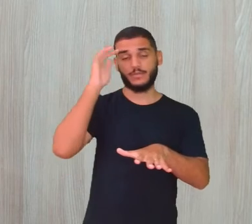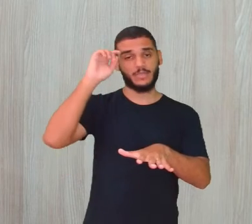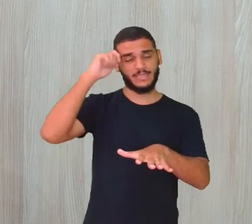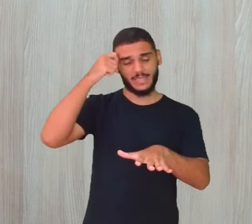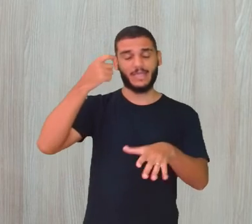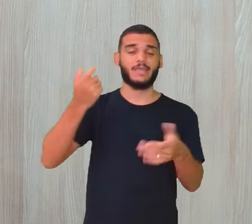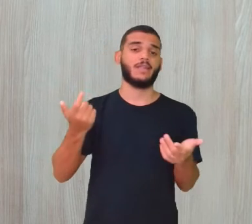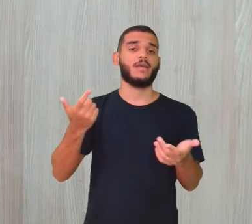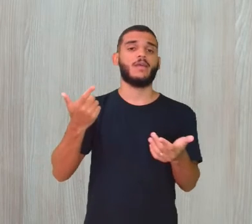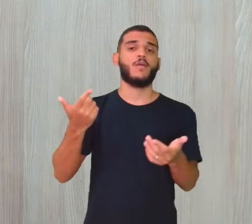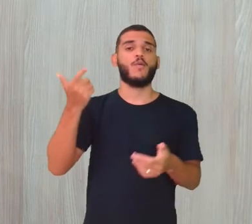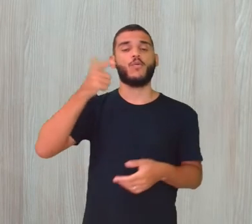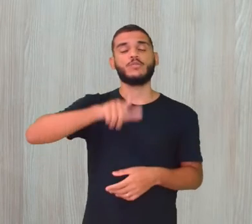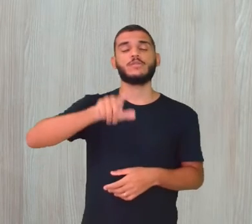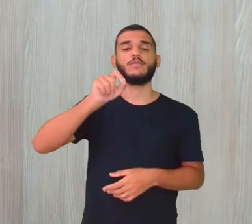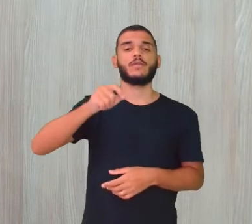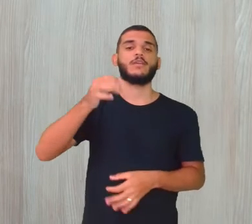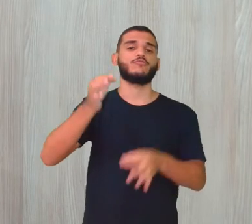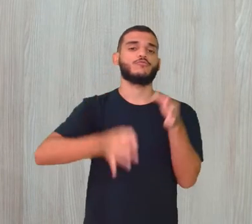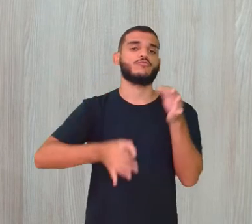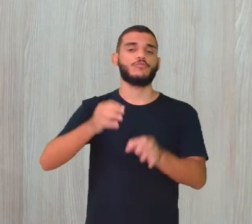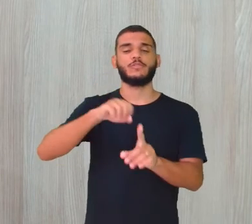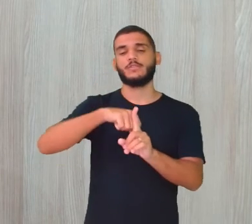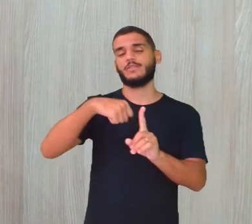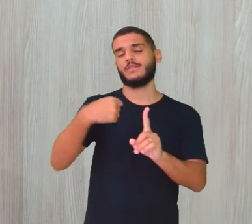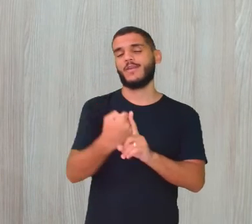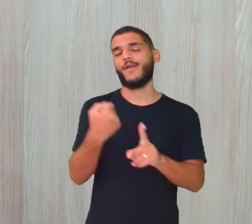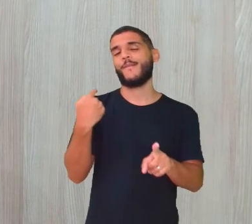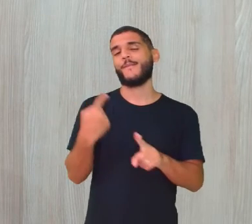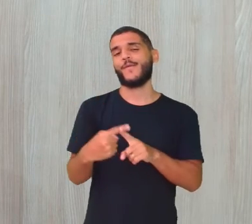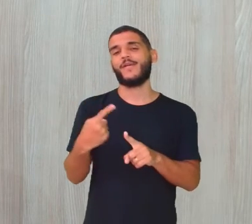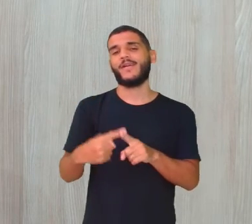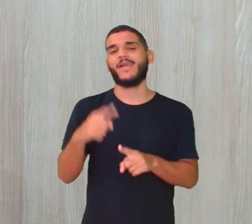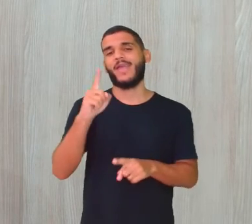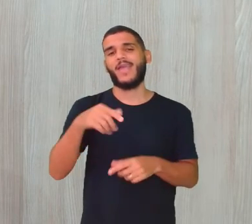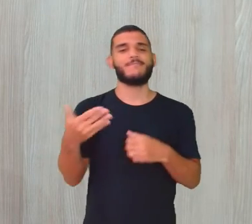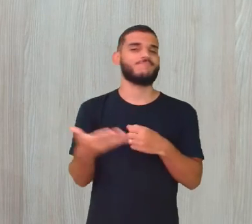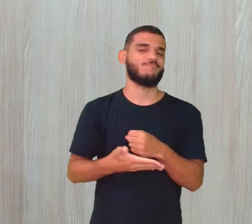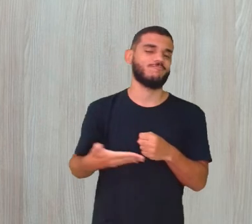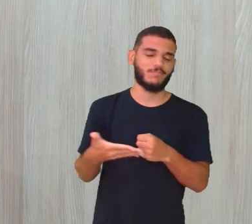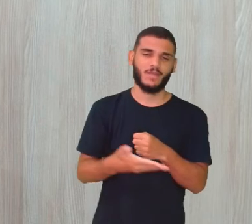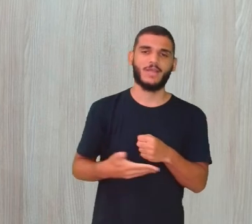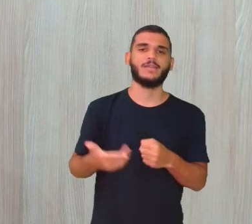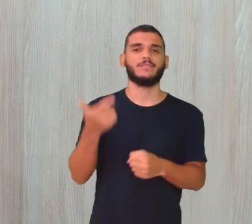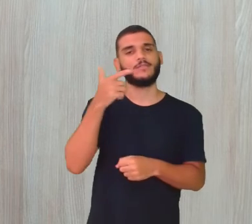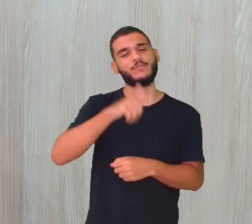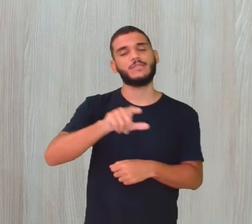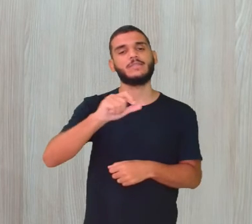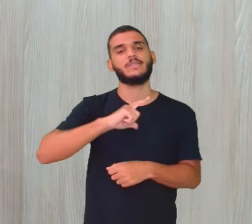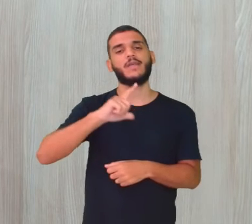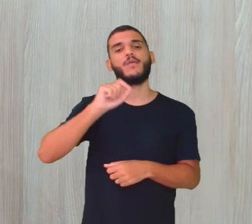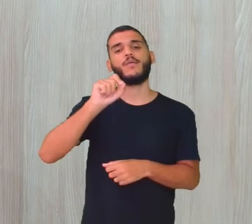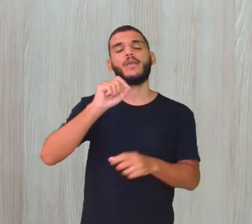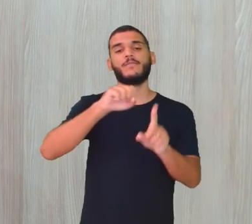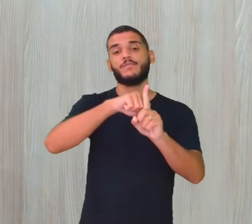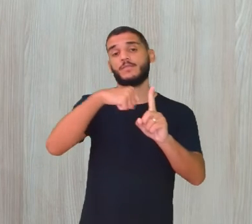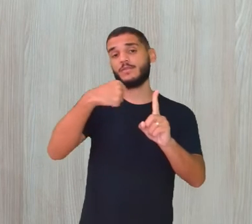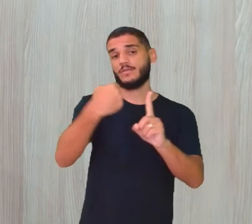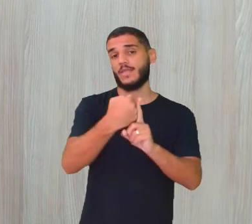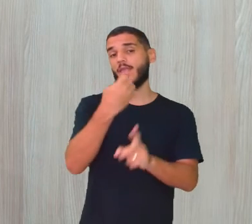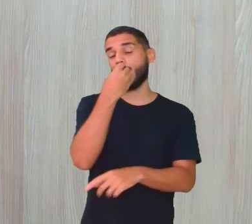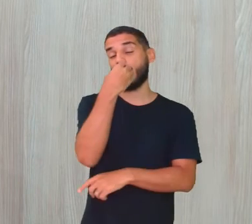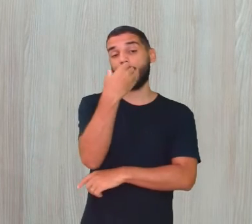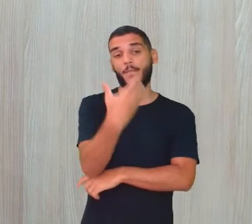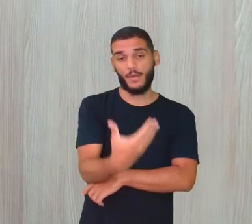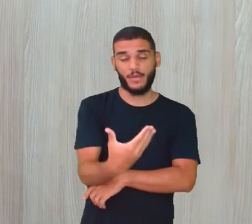encontre justiça social, né? Porque são coisas fundamentais para que a gente tenha uma sociedade bem, né? Que a gente